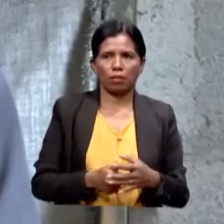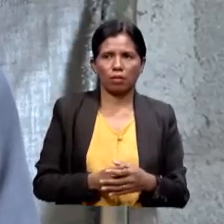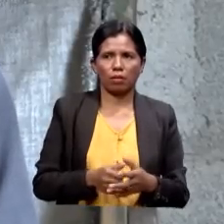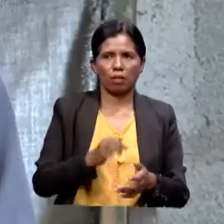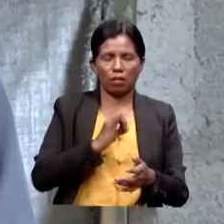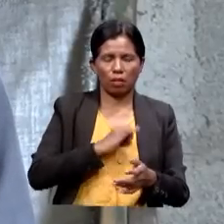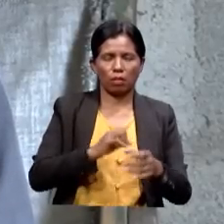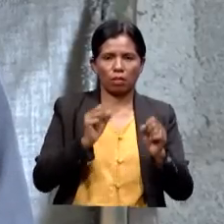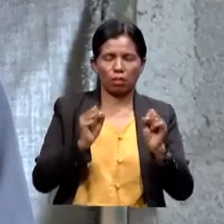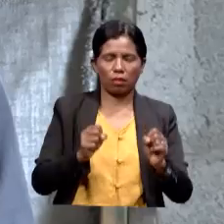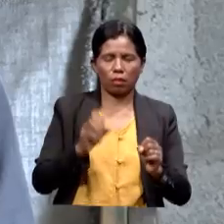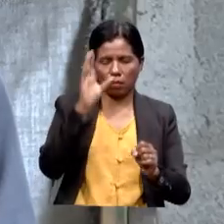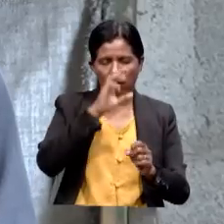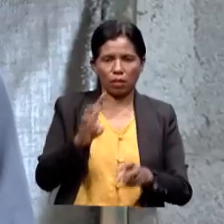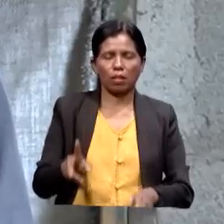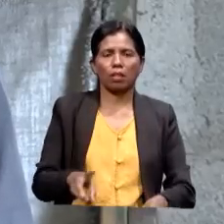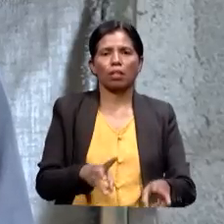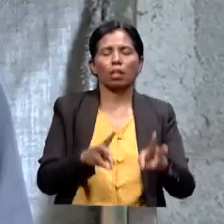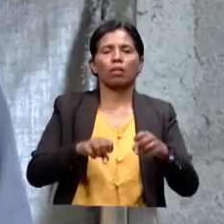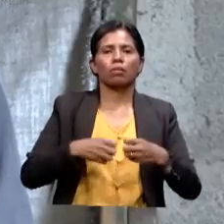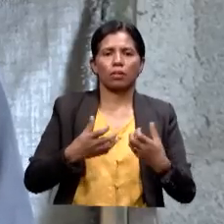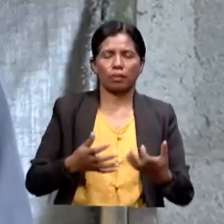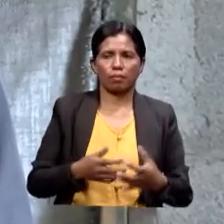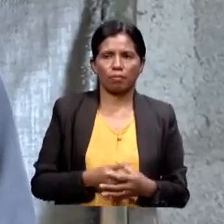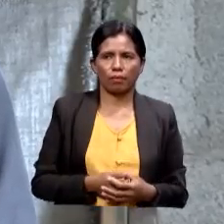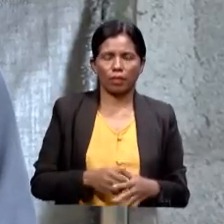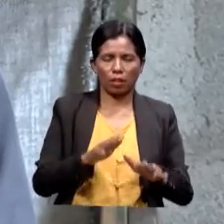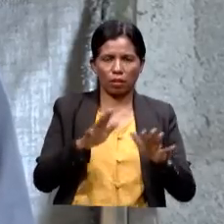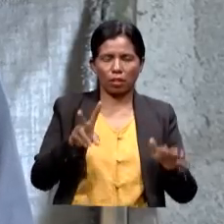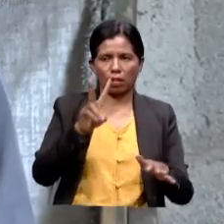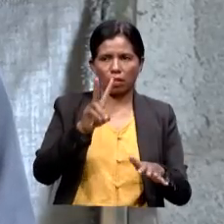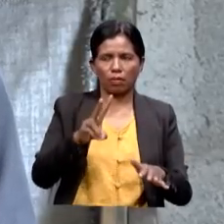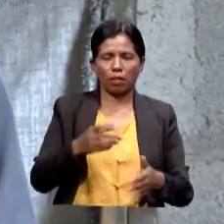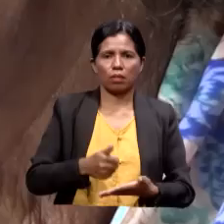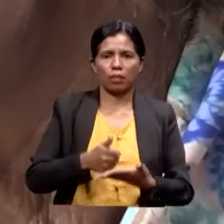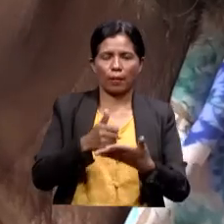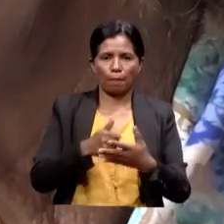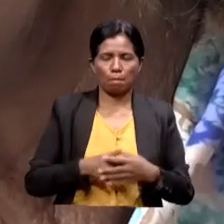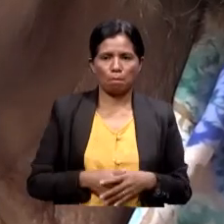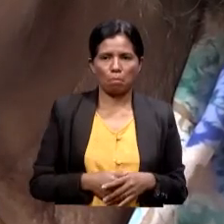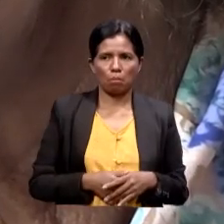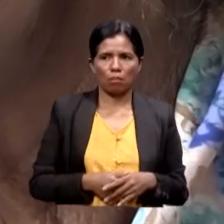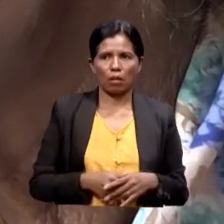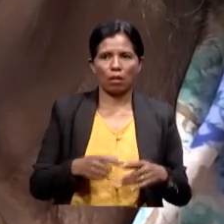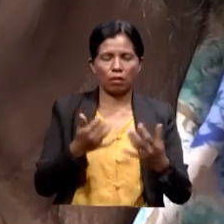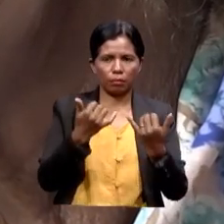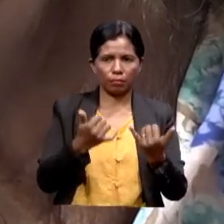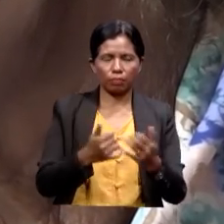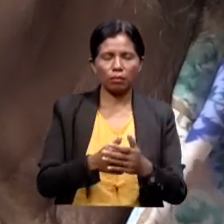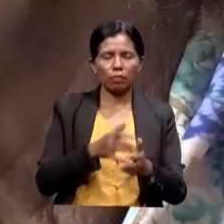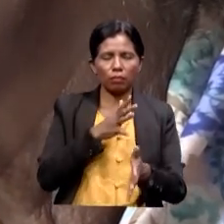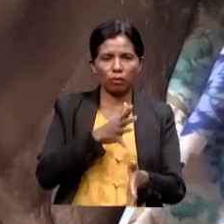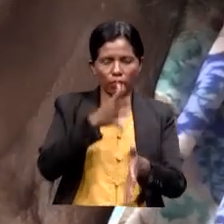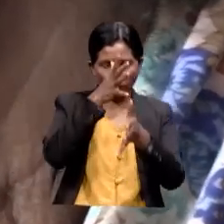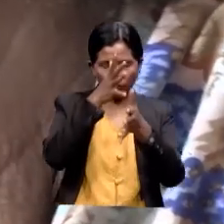hau sulai buka dalam bisa labar dengan dua belai susu. Oras ne, avu Berta ho